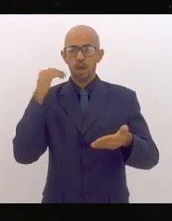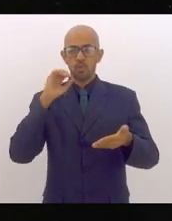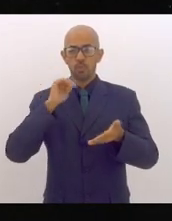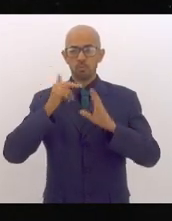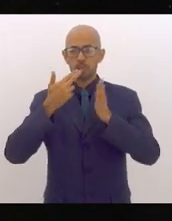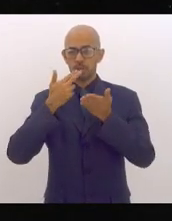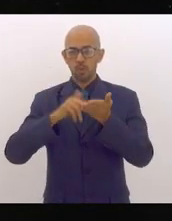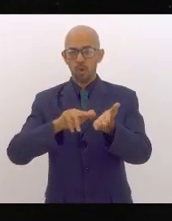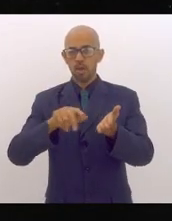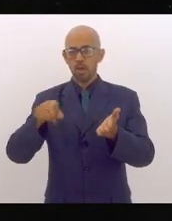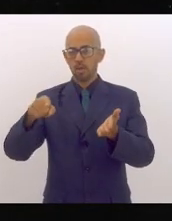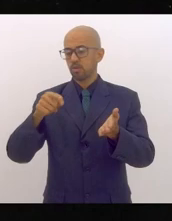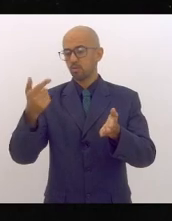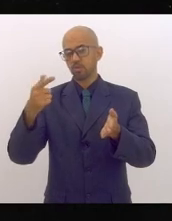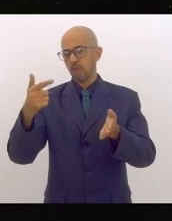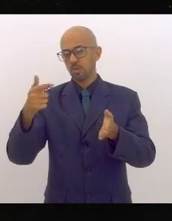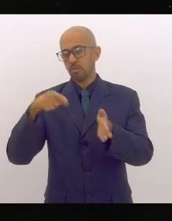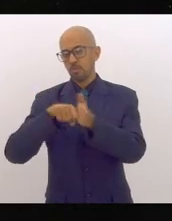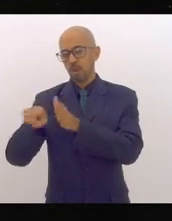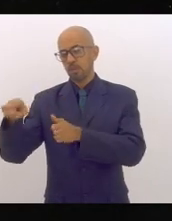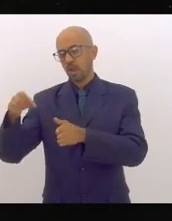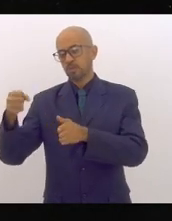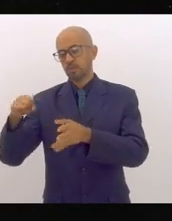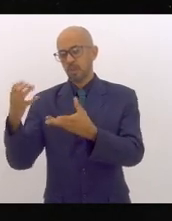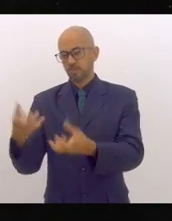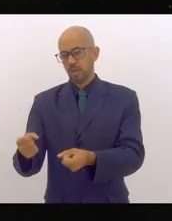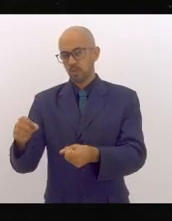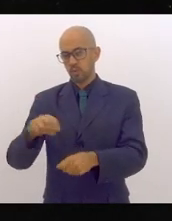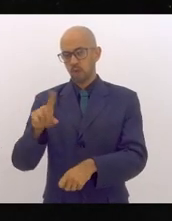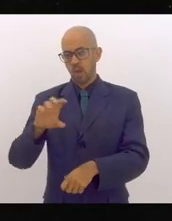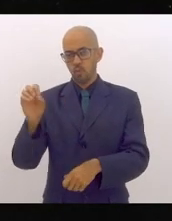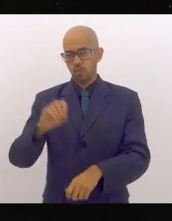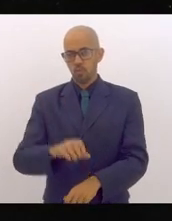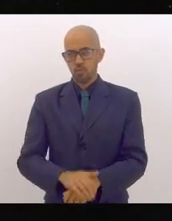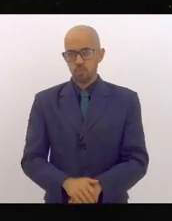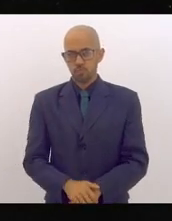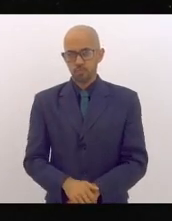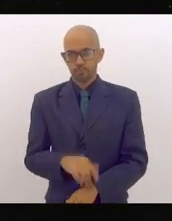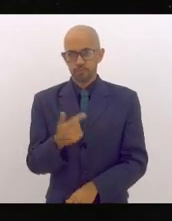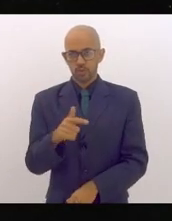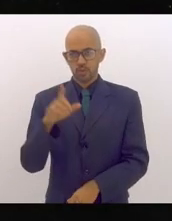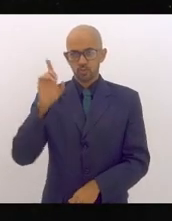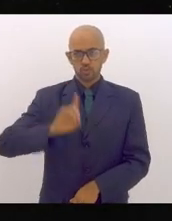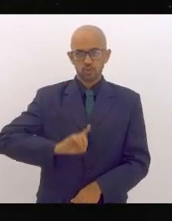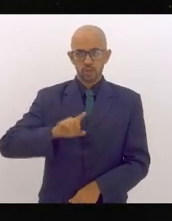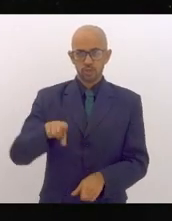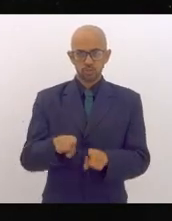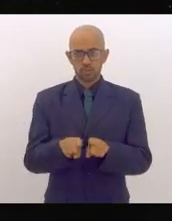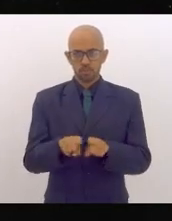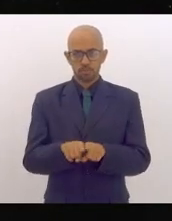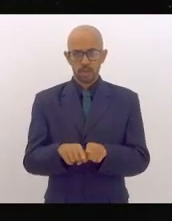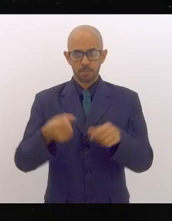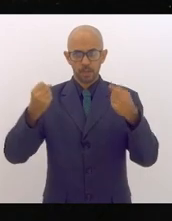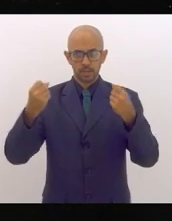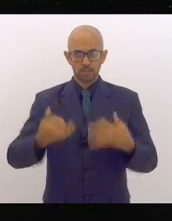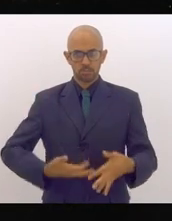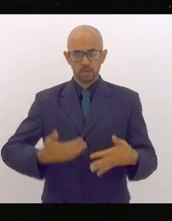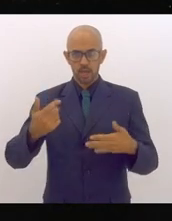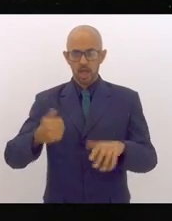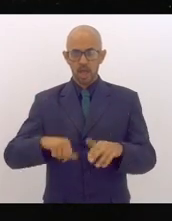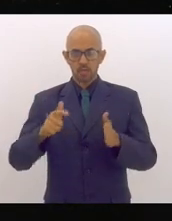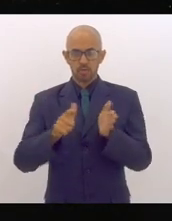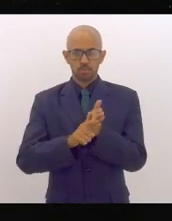seus clientes, sem perguntar se aceita ou não. E nem o direito ter discriminado na conta o valor por aproximação